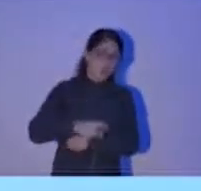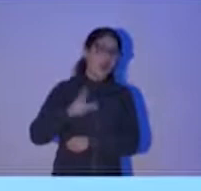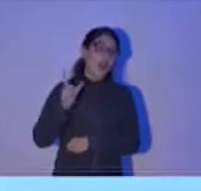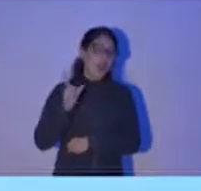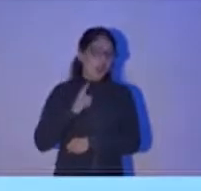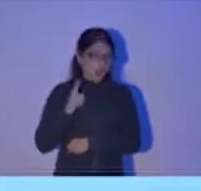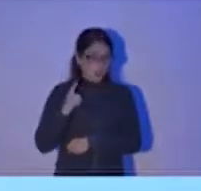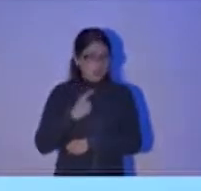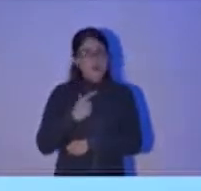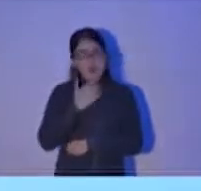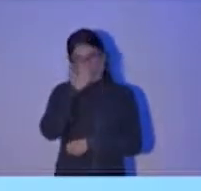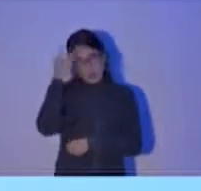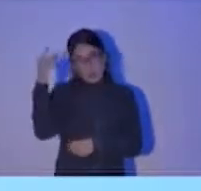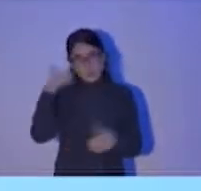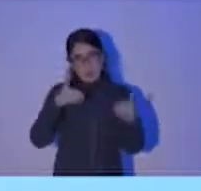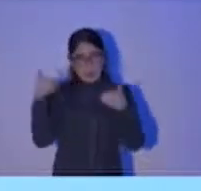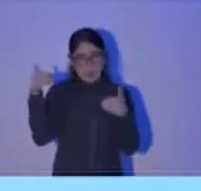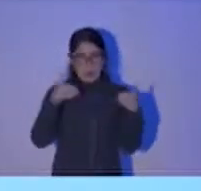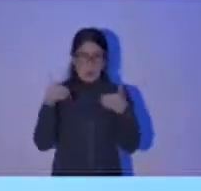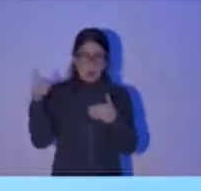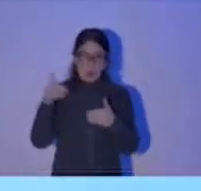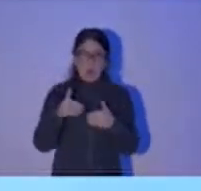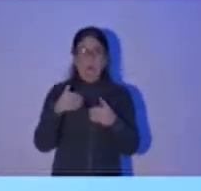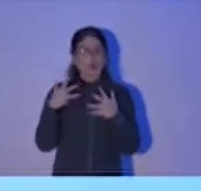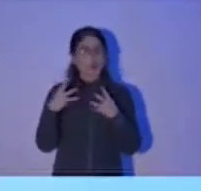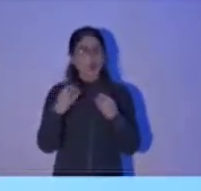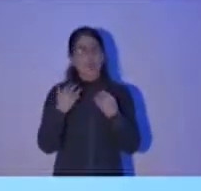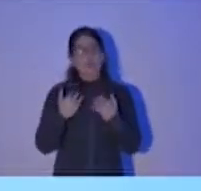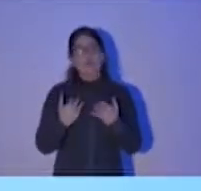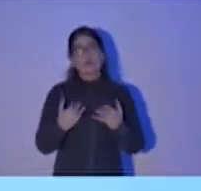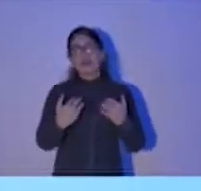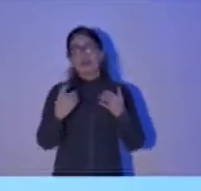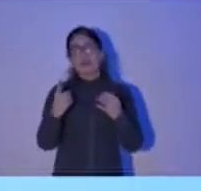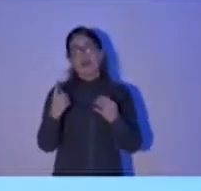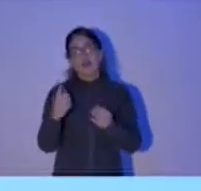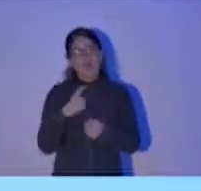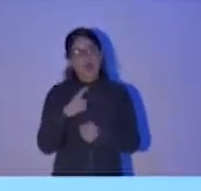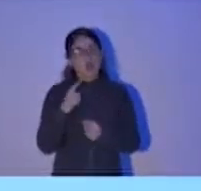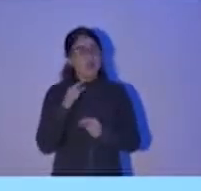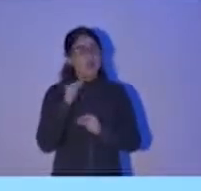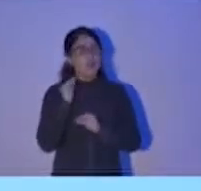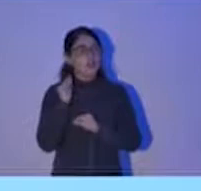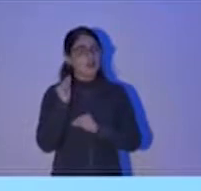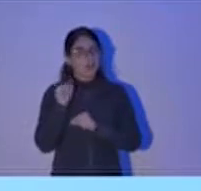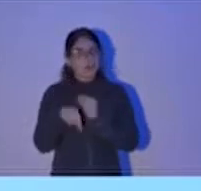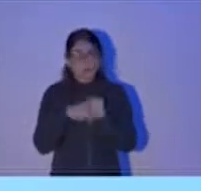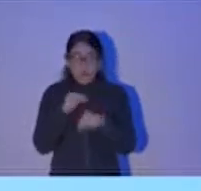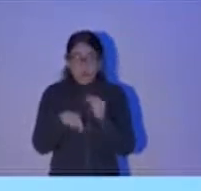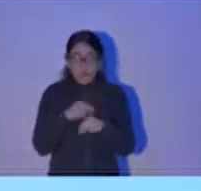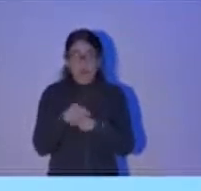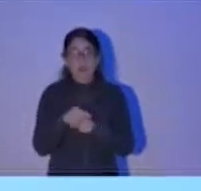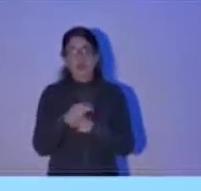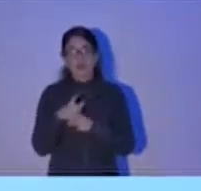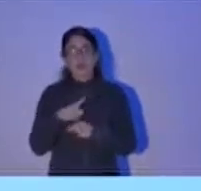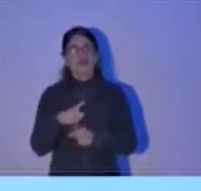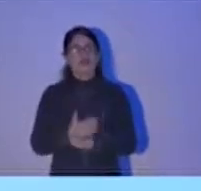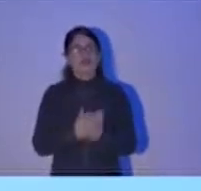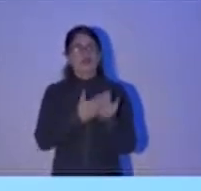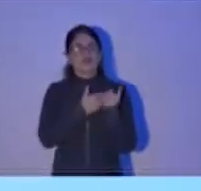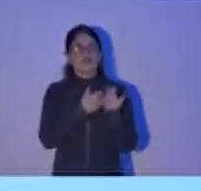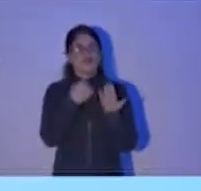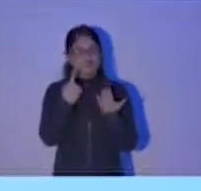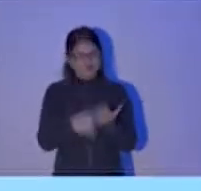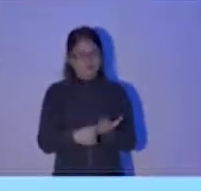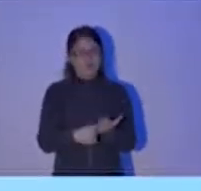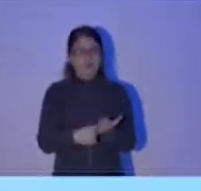representadas. E todo mundo que está aqui nessa sala, acho que tem em comum o fato de que está comprometido e está